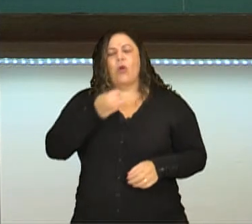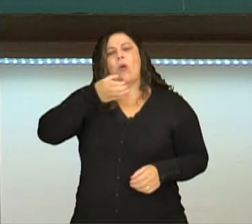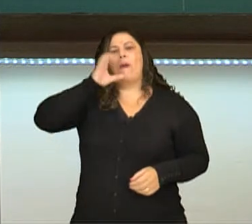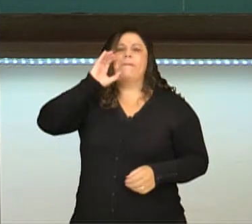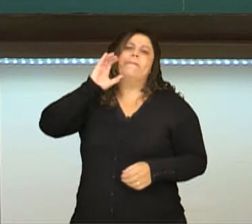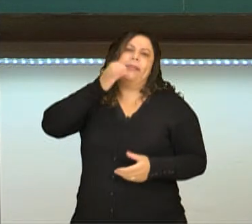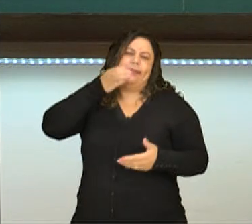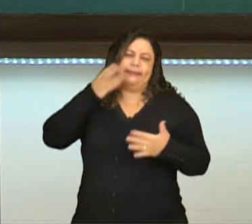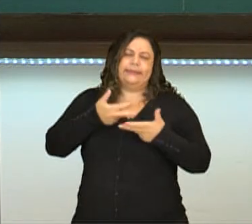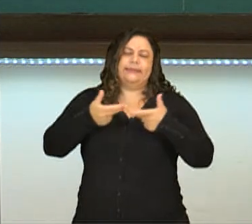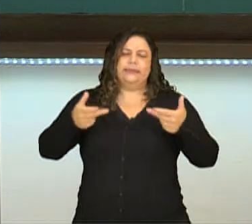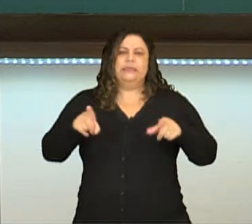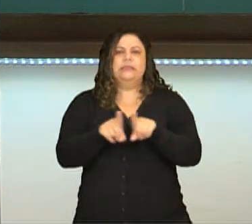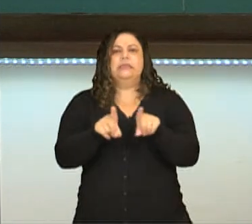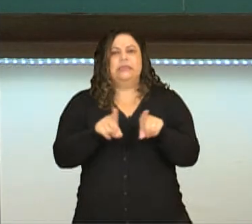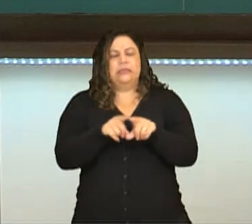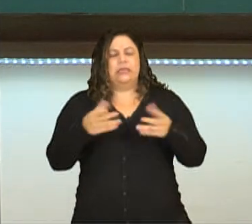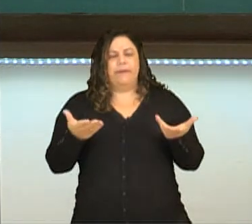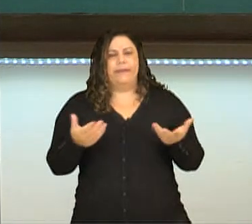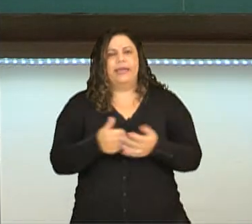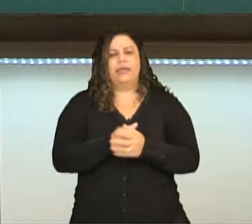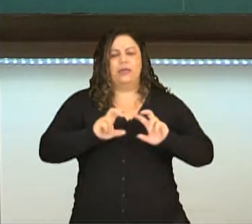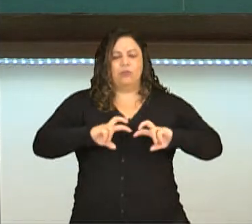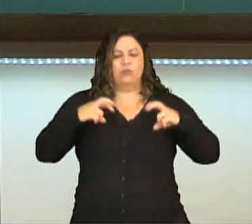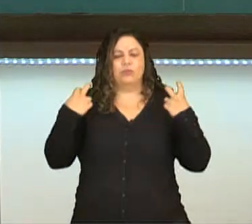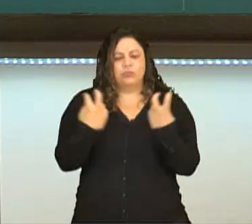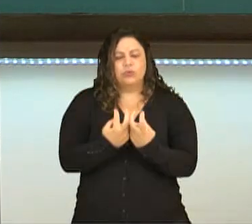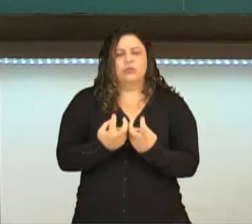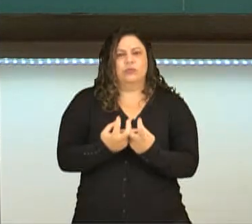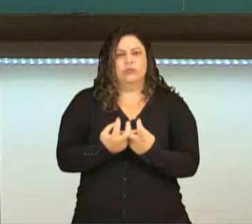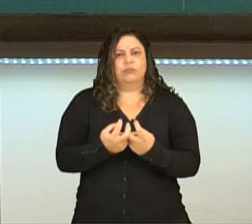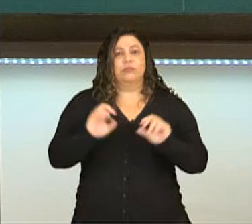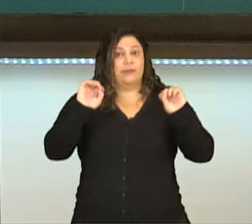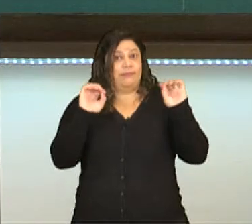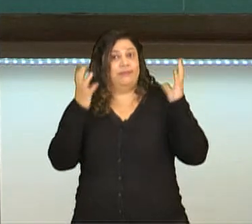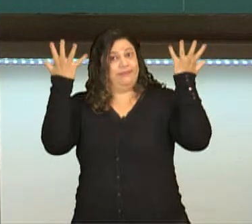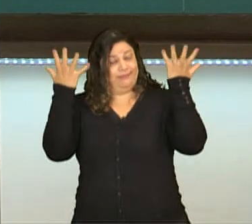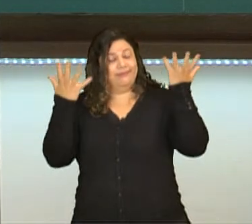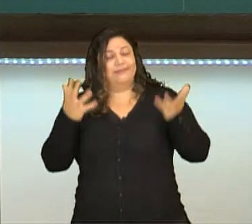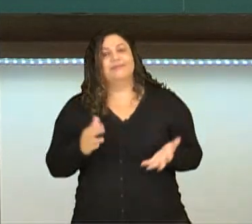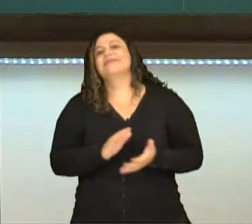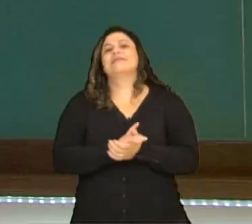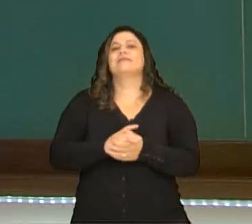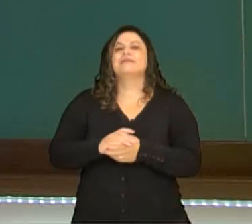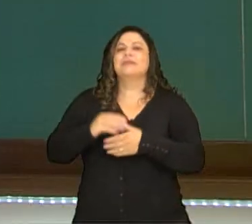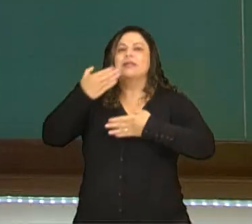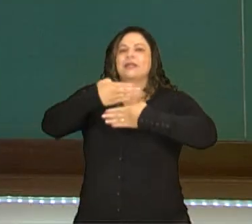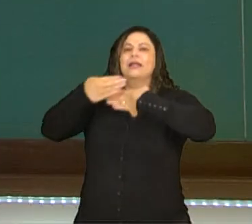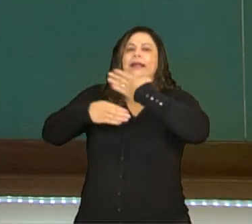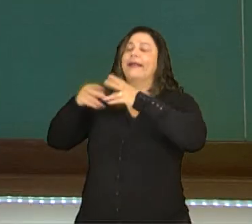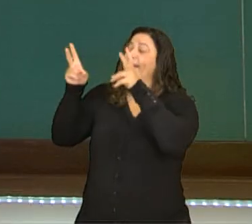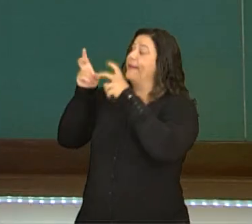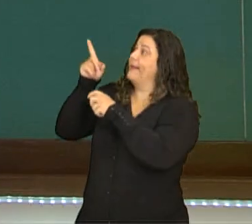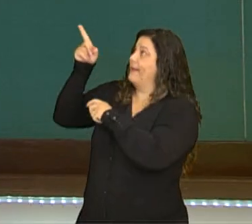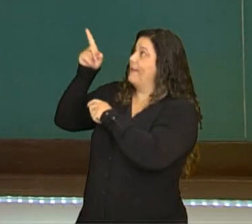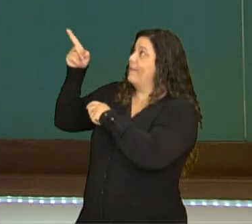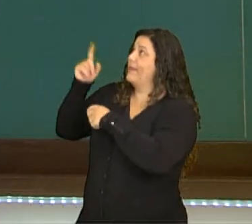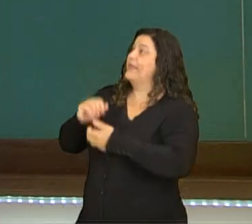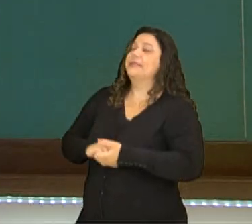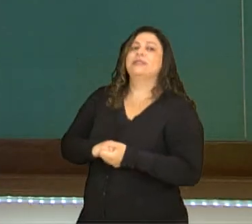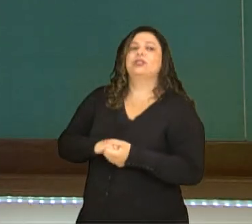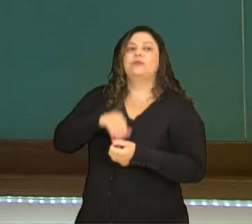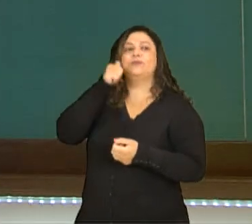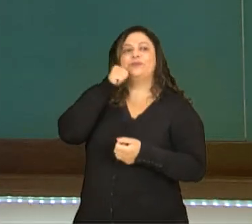ali específica, e está feita a roda, está feita a festa. Nós temos a imagem, então, do casal, da